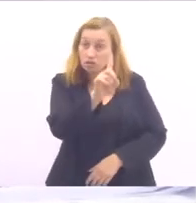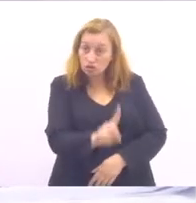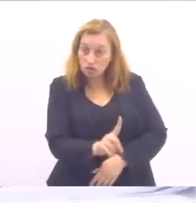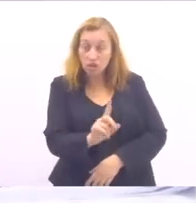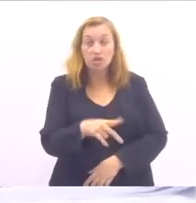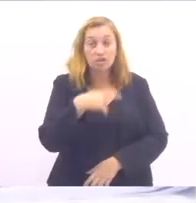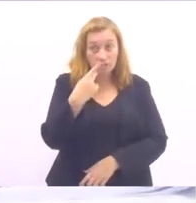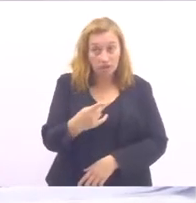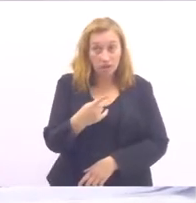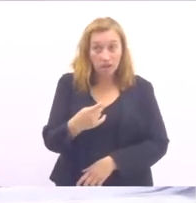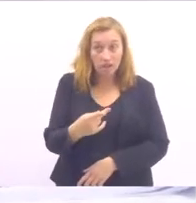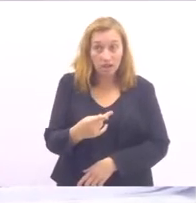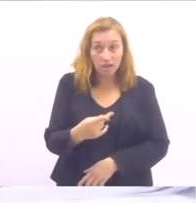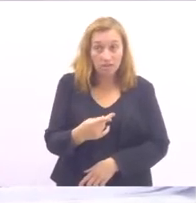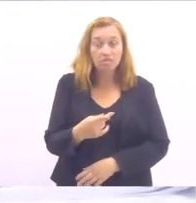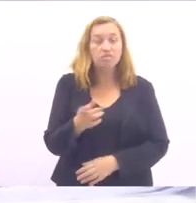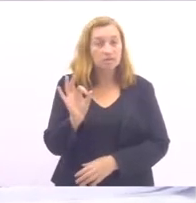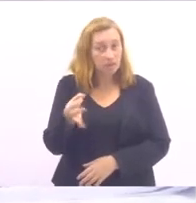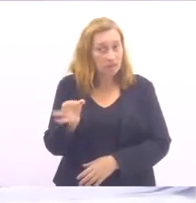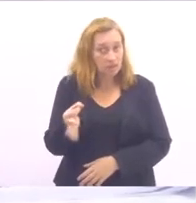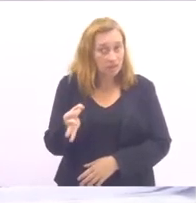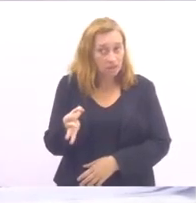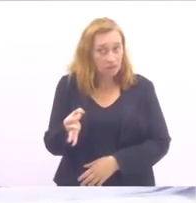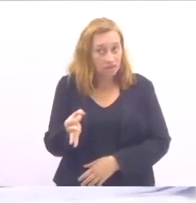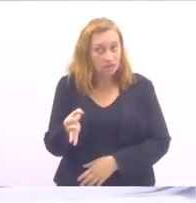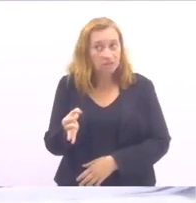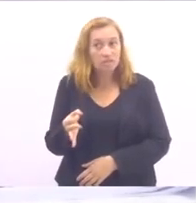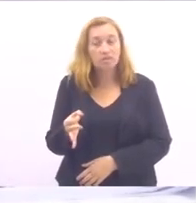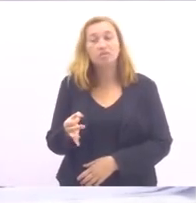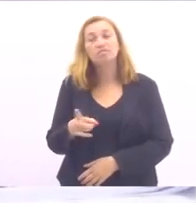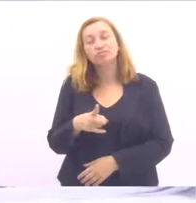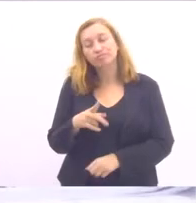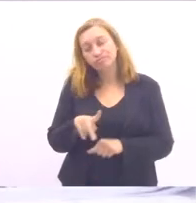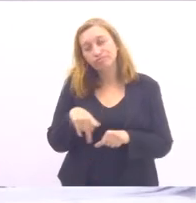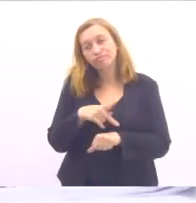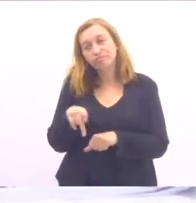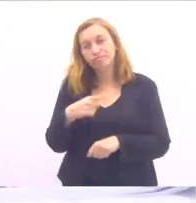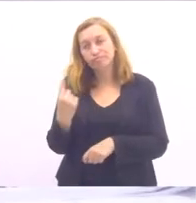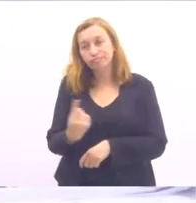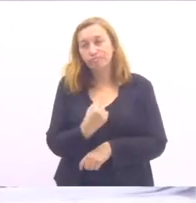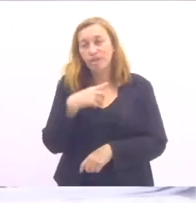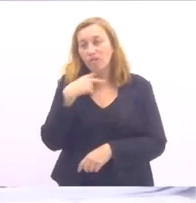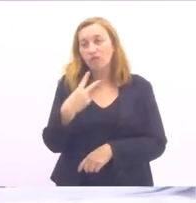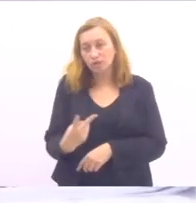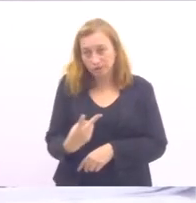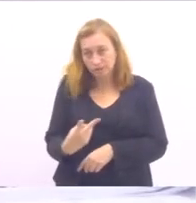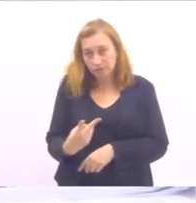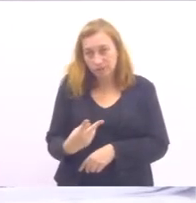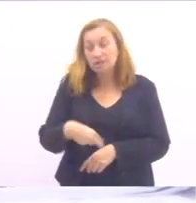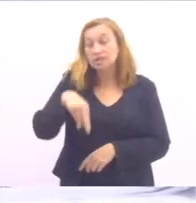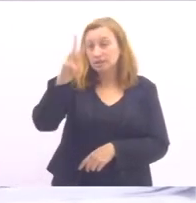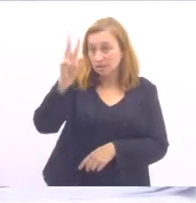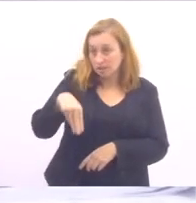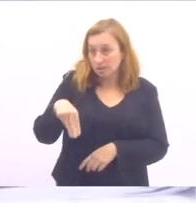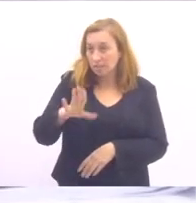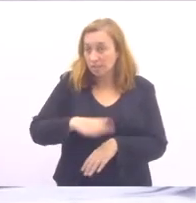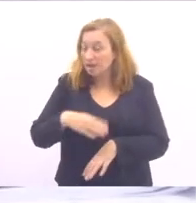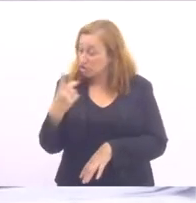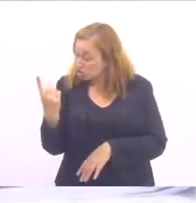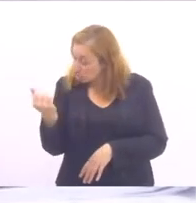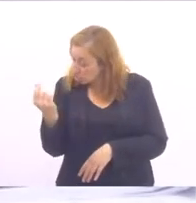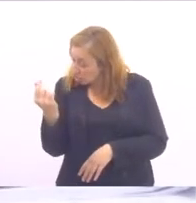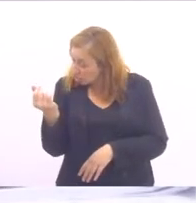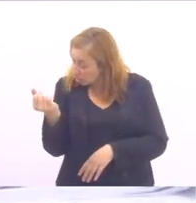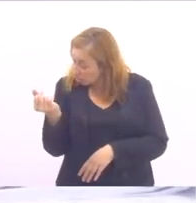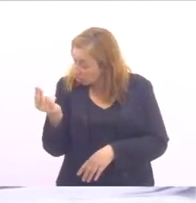se queixar e vou te dizer, você tem toda a razão. Nesse nosso país, a voz de quem tem mais dinheiro, mais